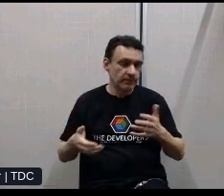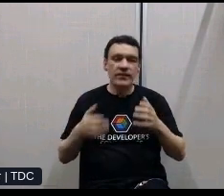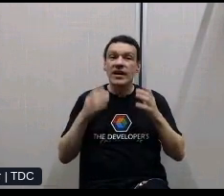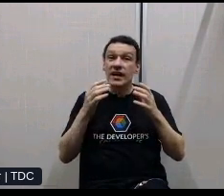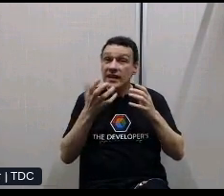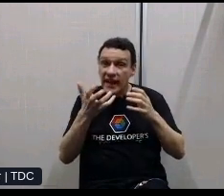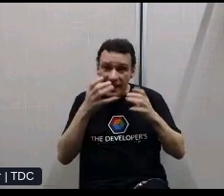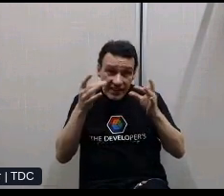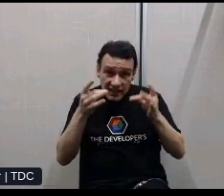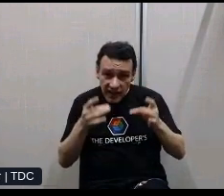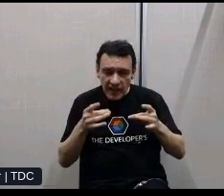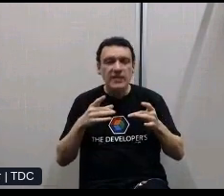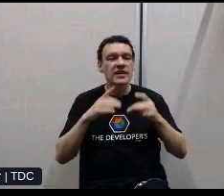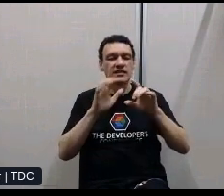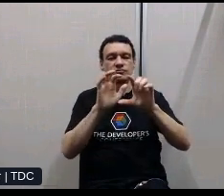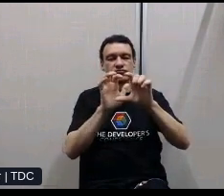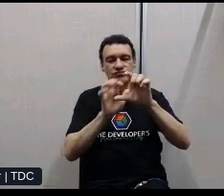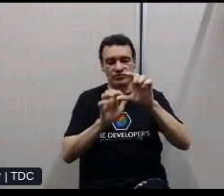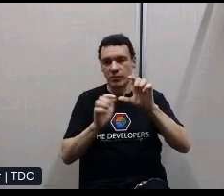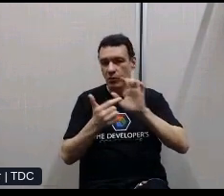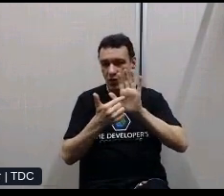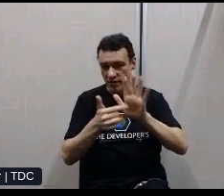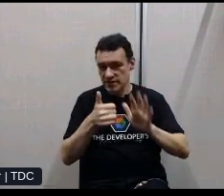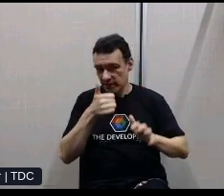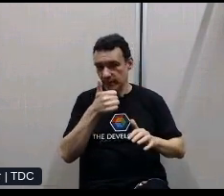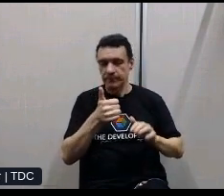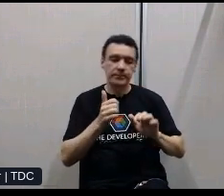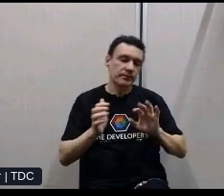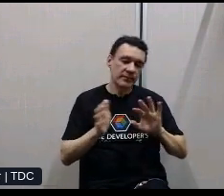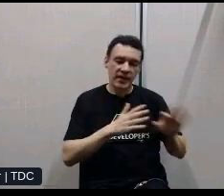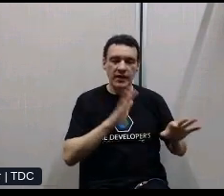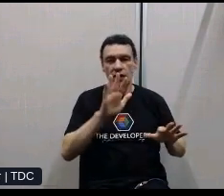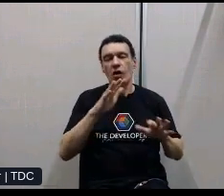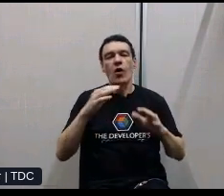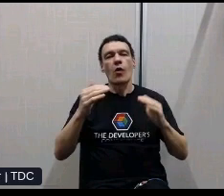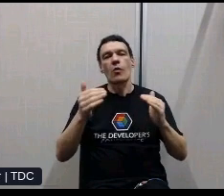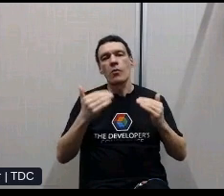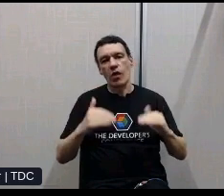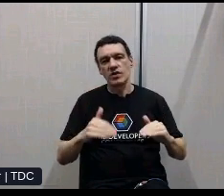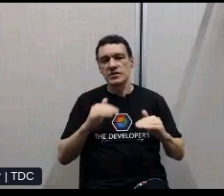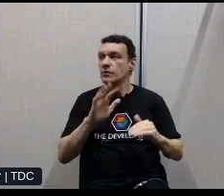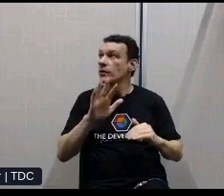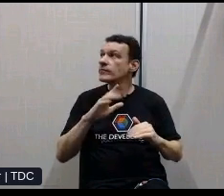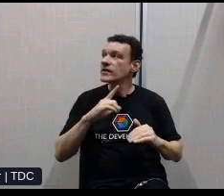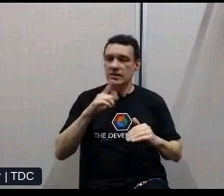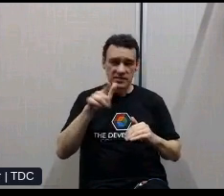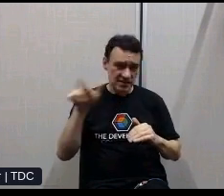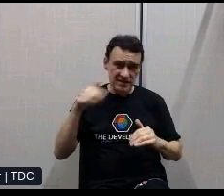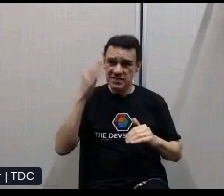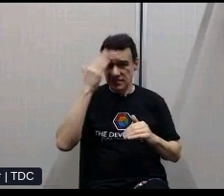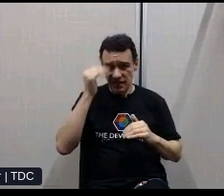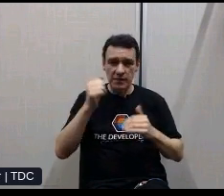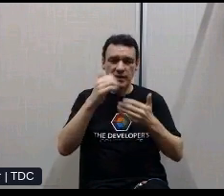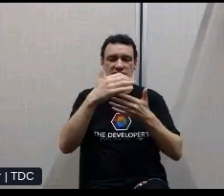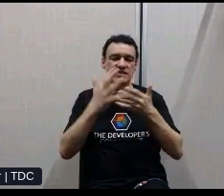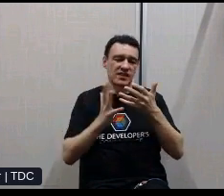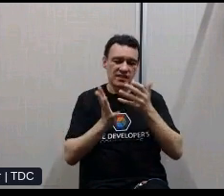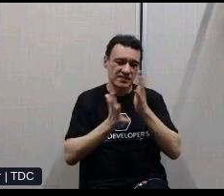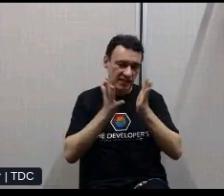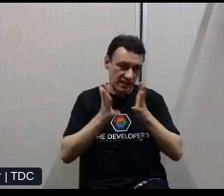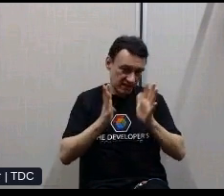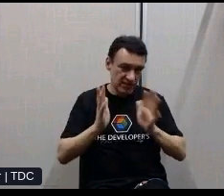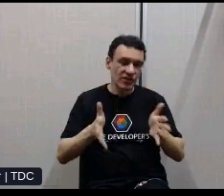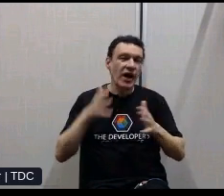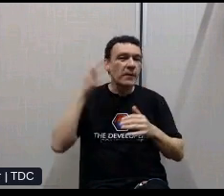próximo é bem bacana para quem conhece aí, a gente tem, né, a língua brasileira de sinais, foi dito aí na